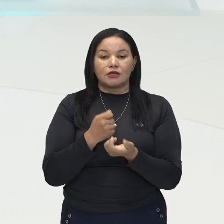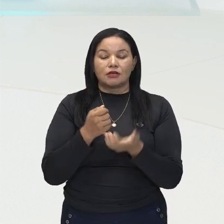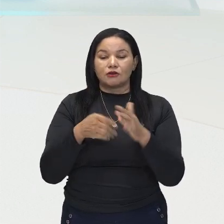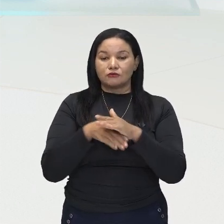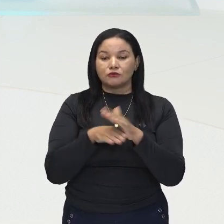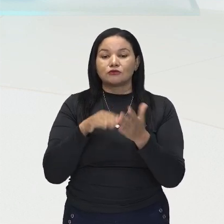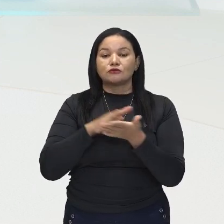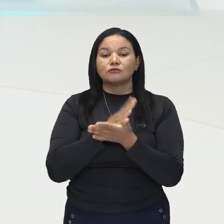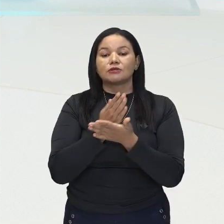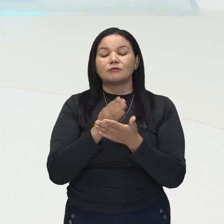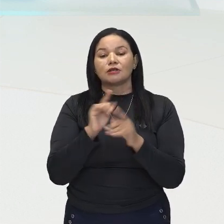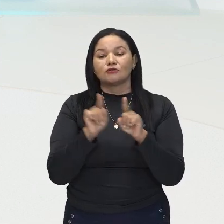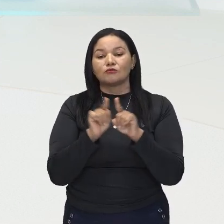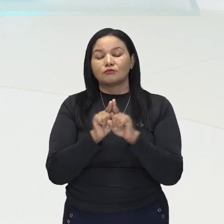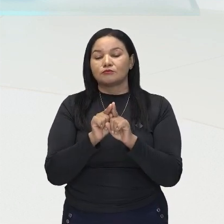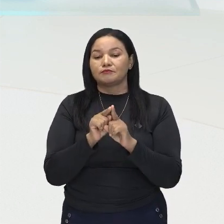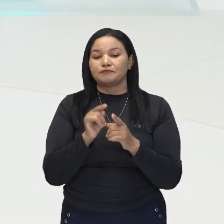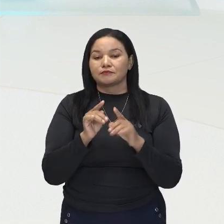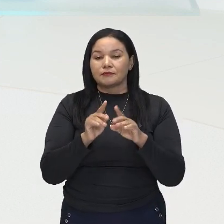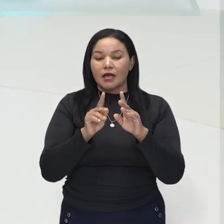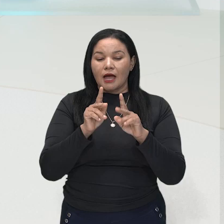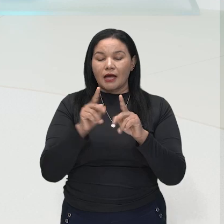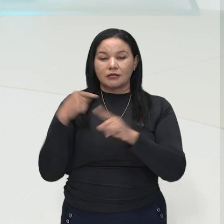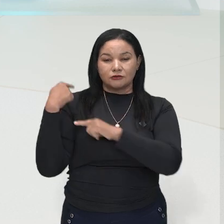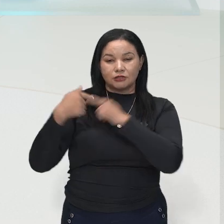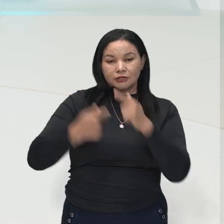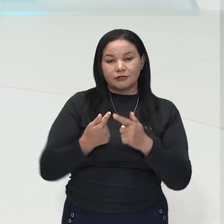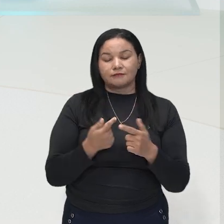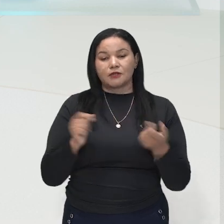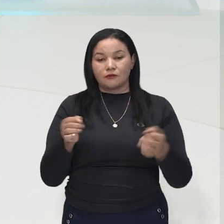geração. Chegamos, então, ao final da